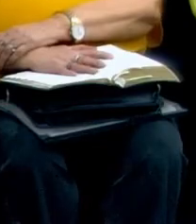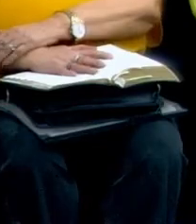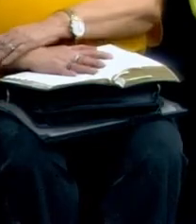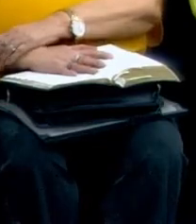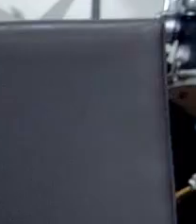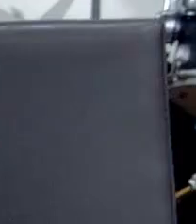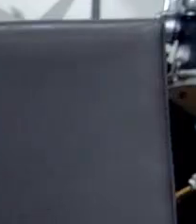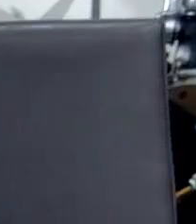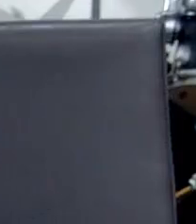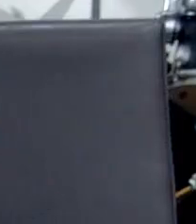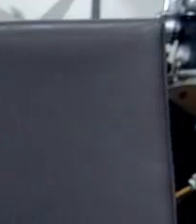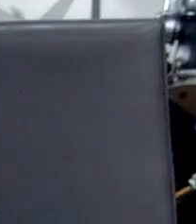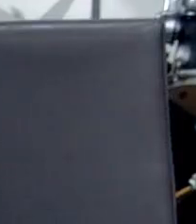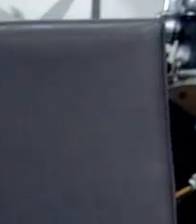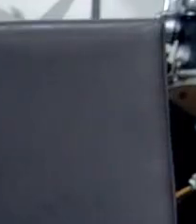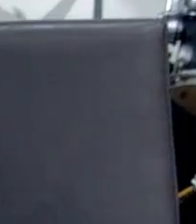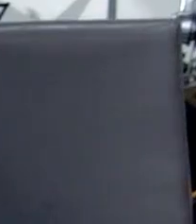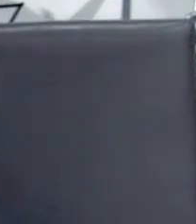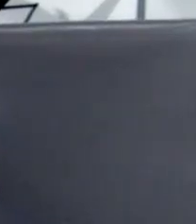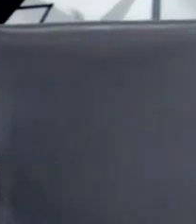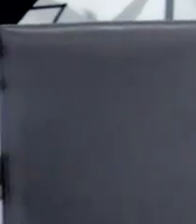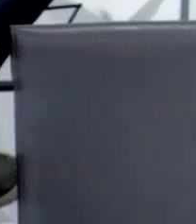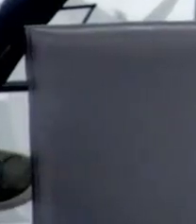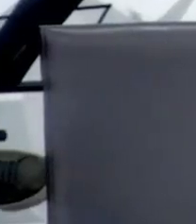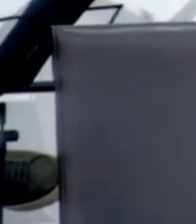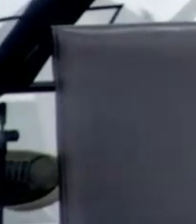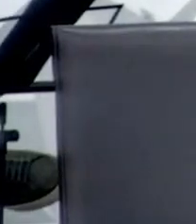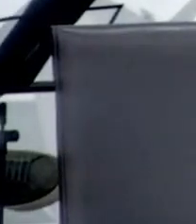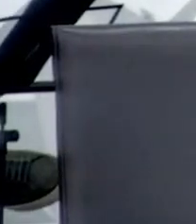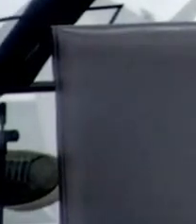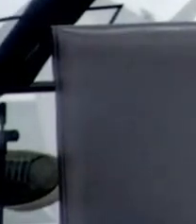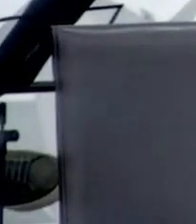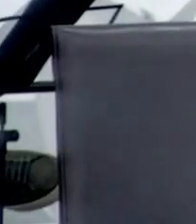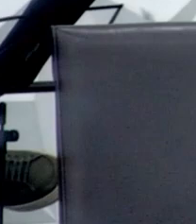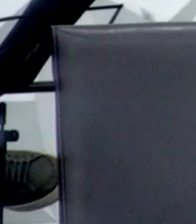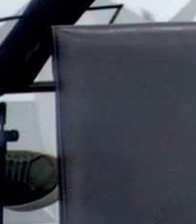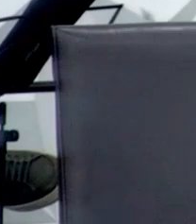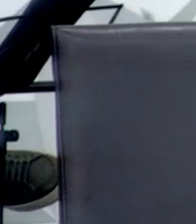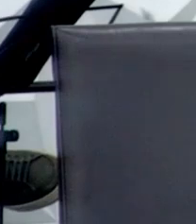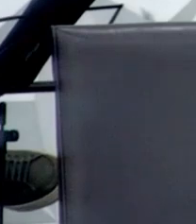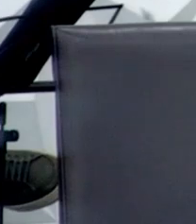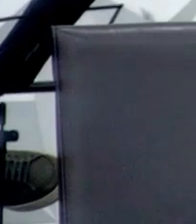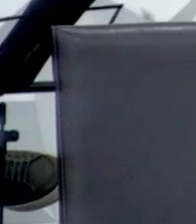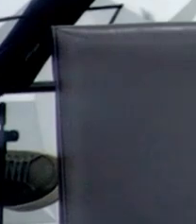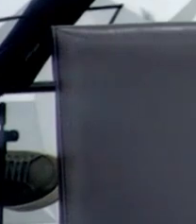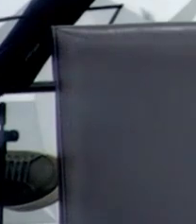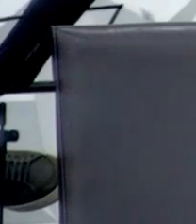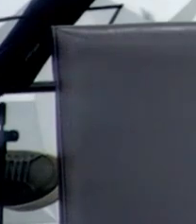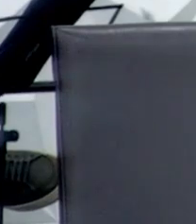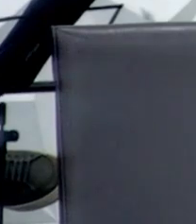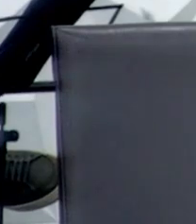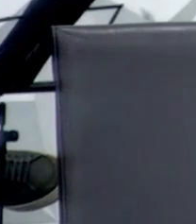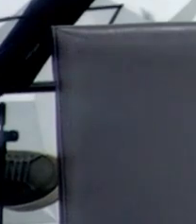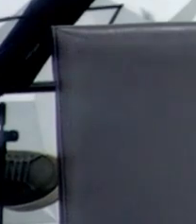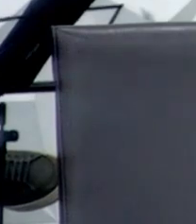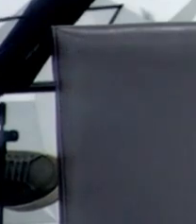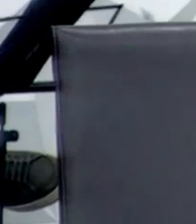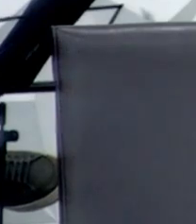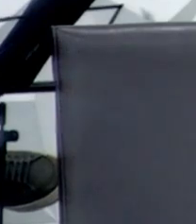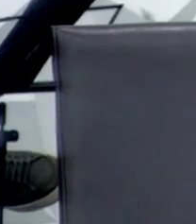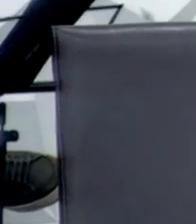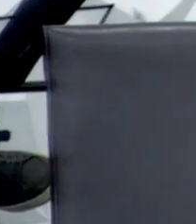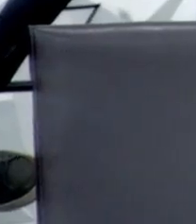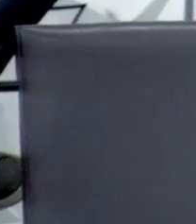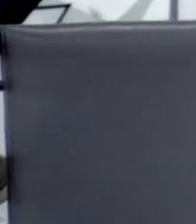viu meu amado irmão de onde vem esse seu sentimento de segurança mas querem saber aquele medo Inicial